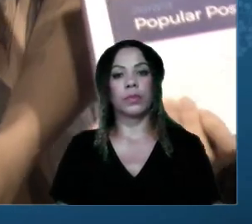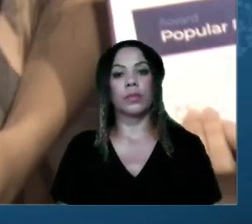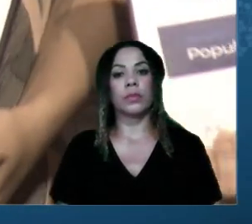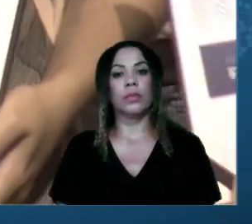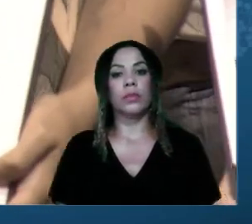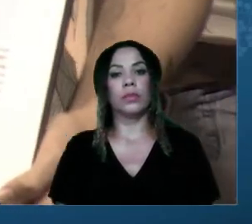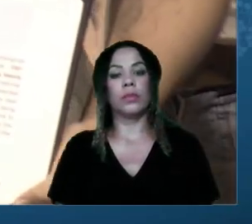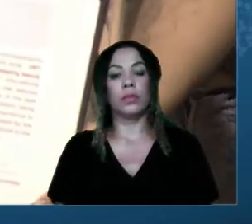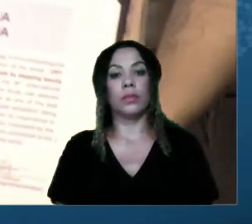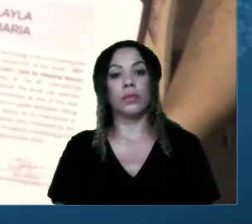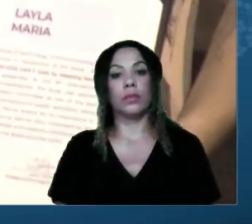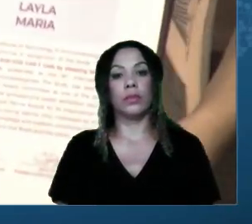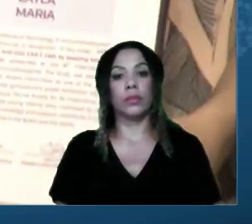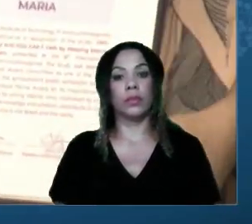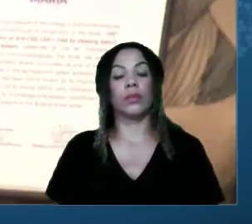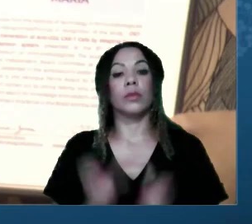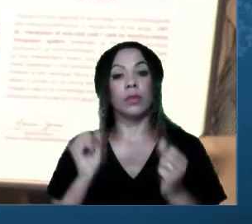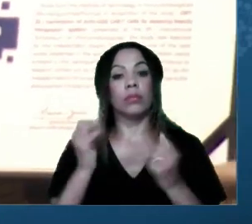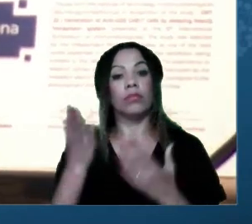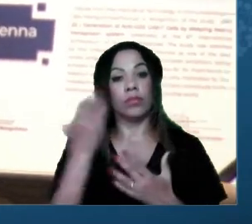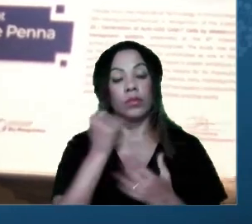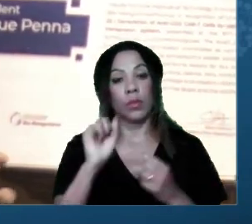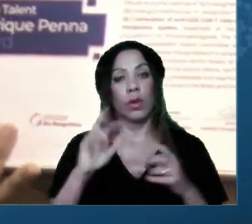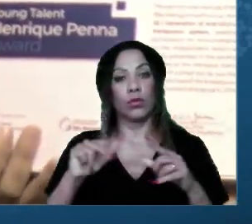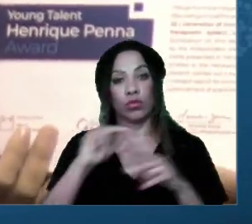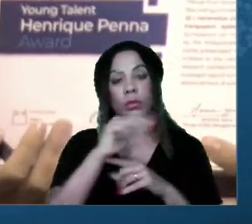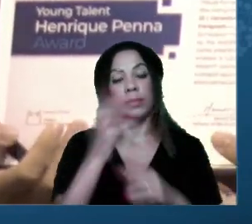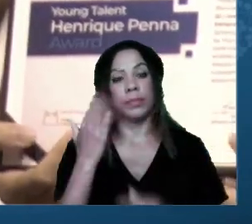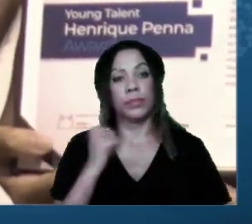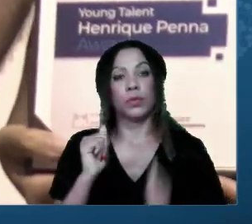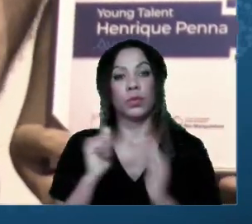Podem subir, gente, podem subir.